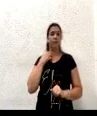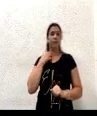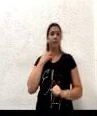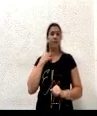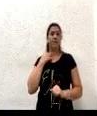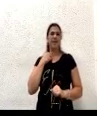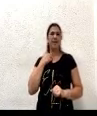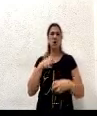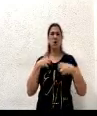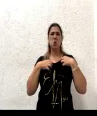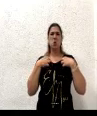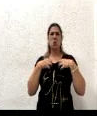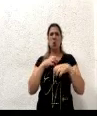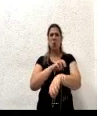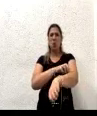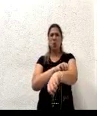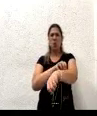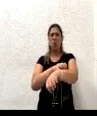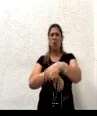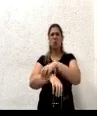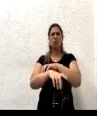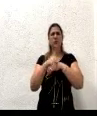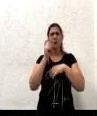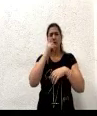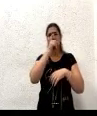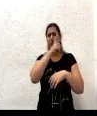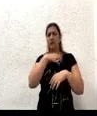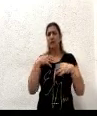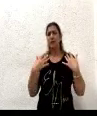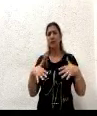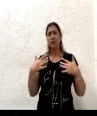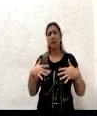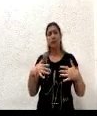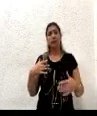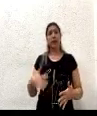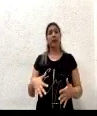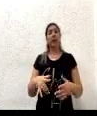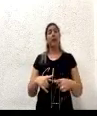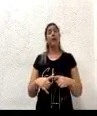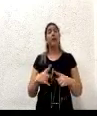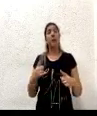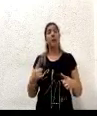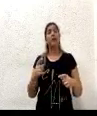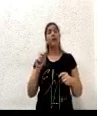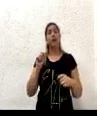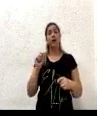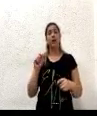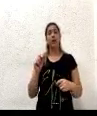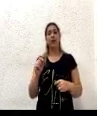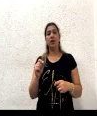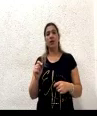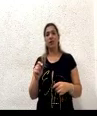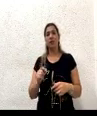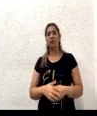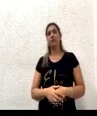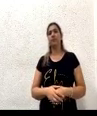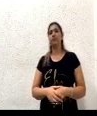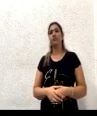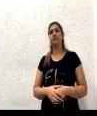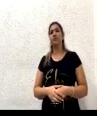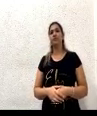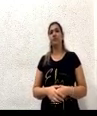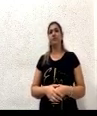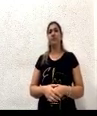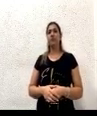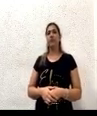coceira desgramada, para não falar outra coisa aqui. Enfim, os profissionais nossos